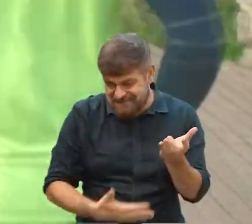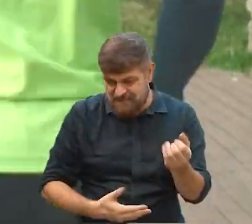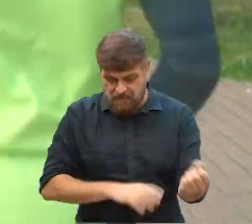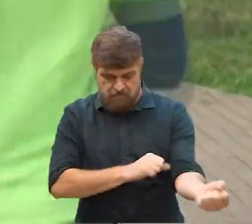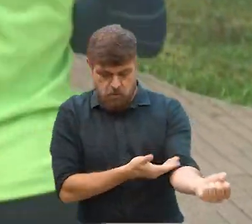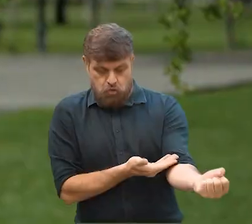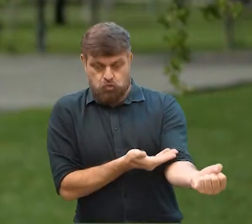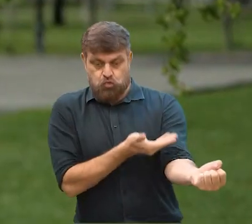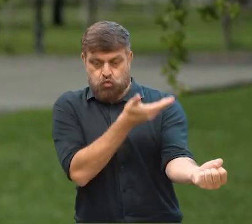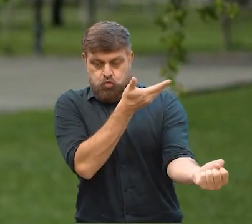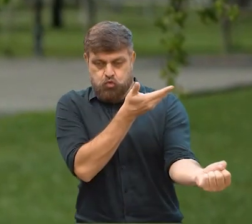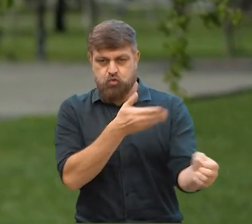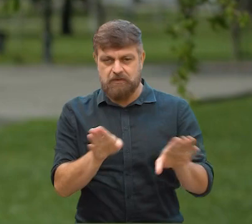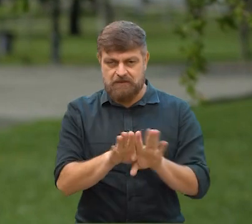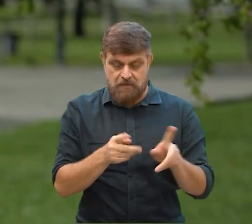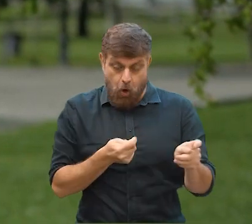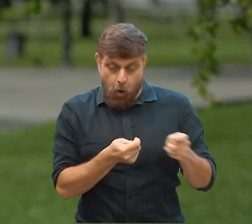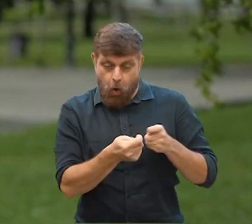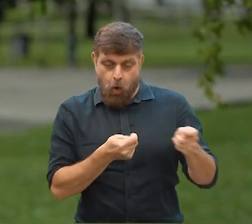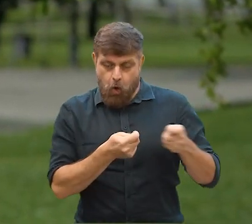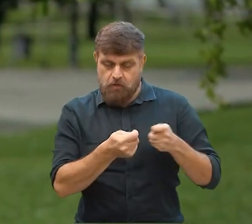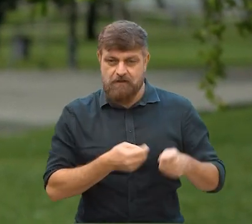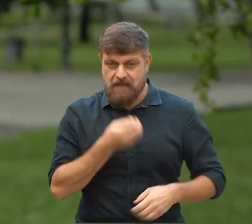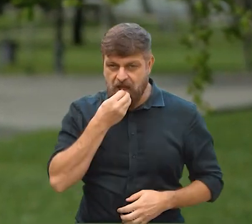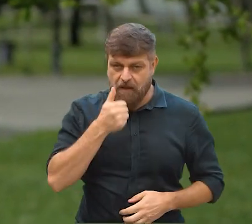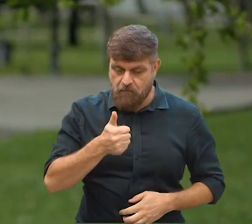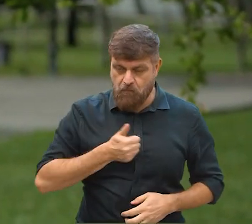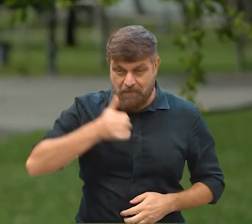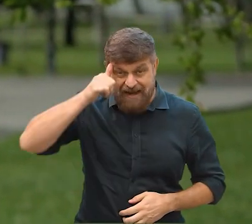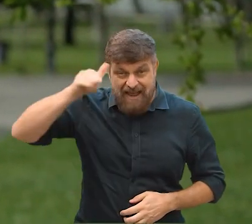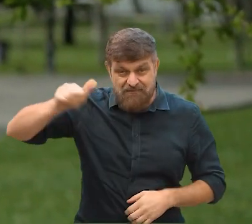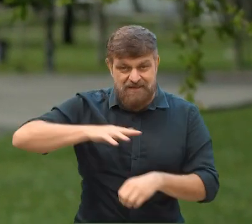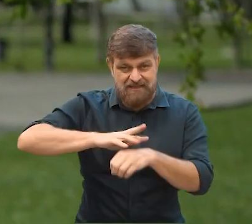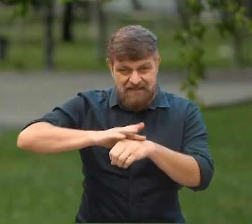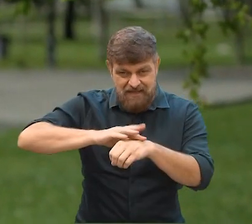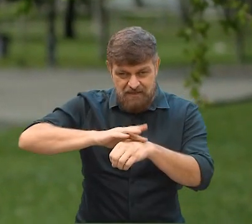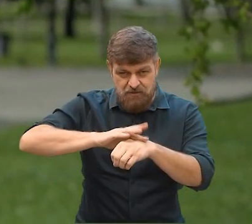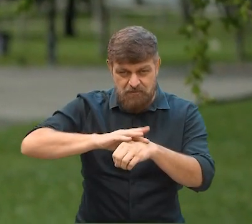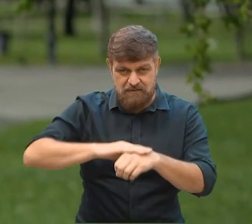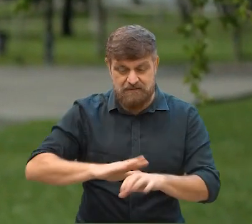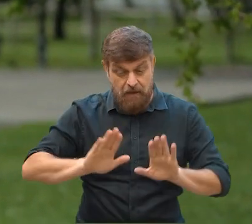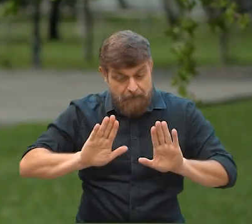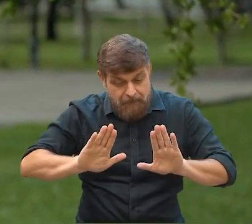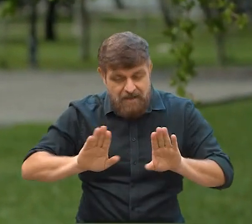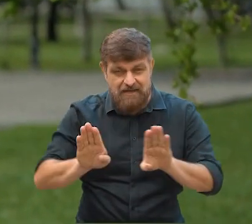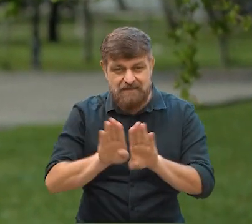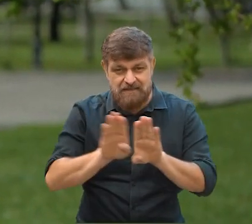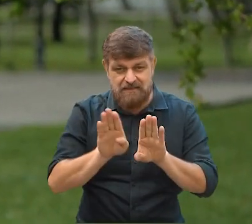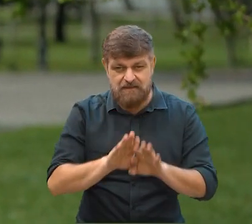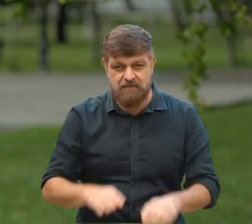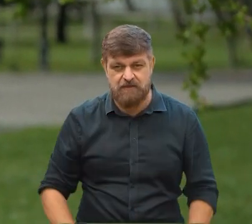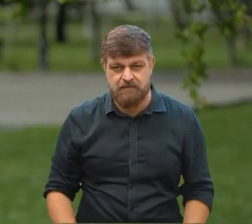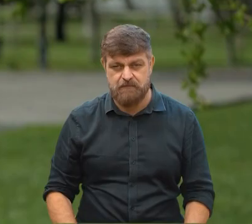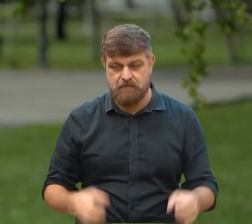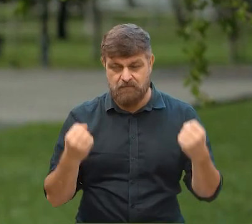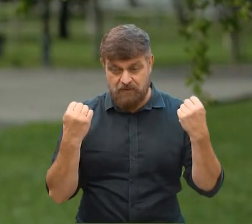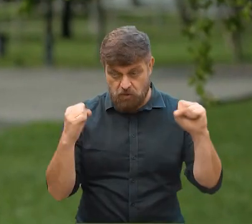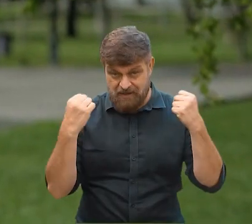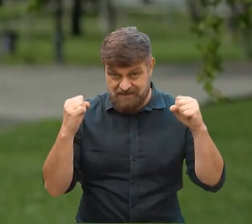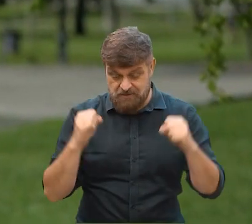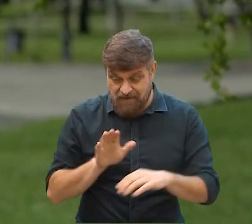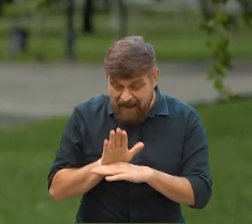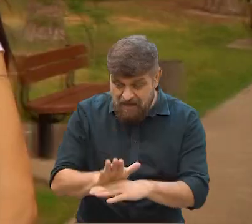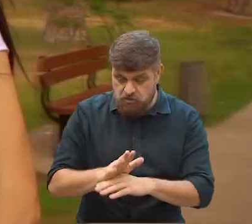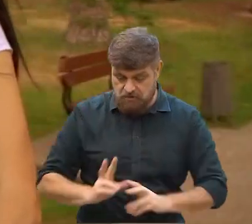de pressão alta, que faz bem para evitar problemas relacionados a isso, mas vários tipos de